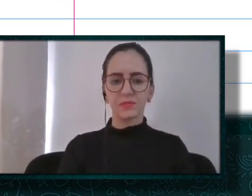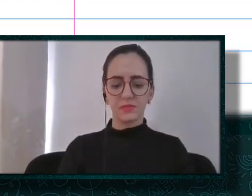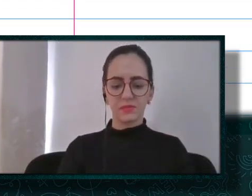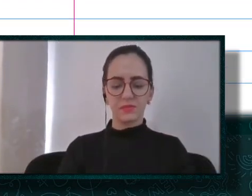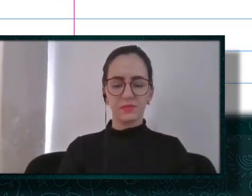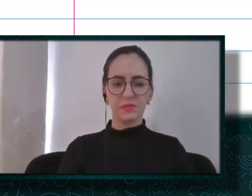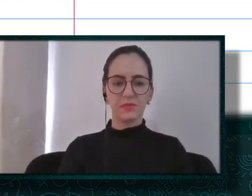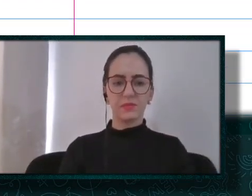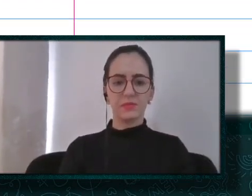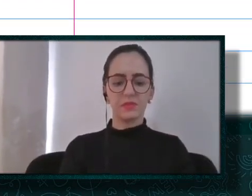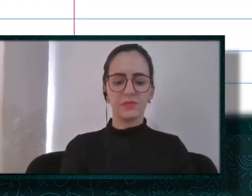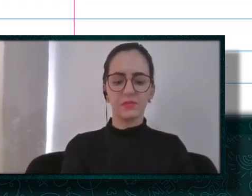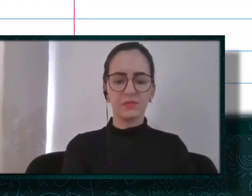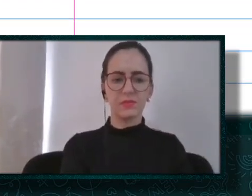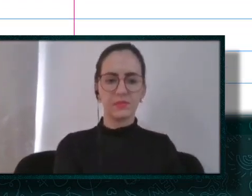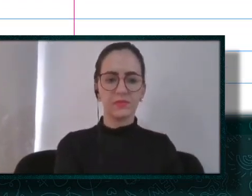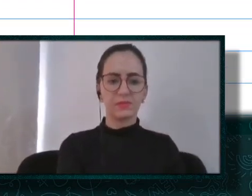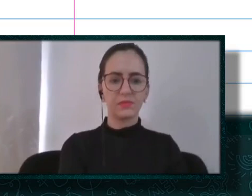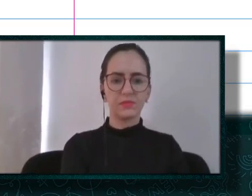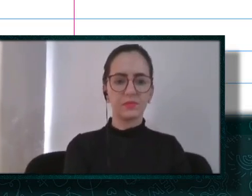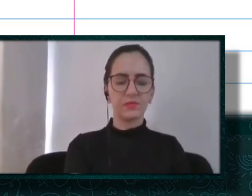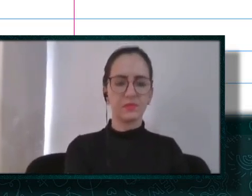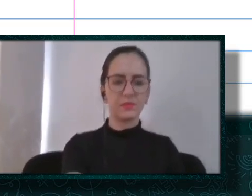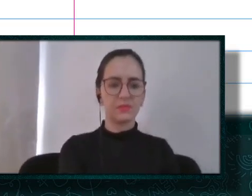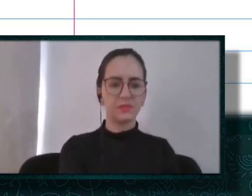Na solução final,